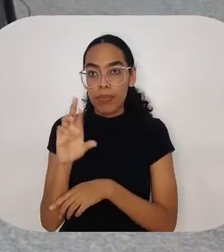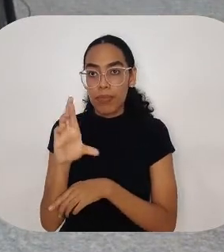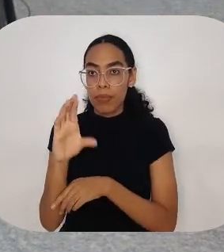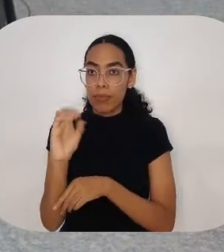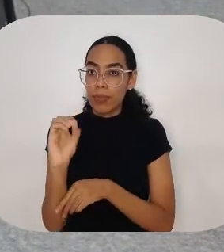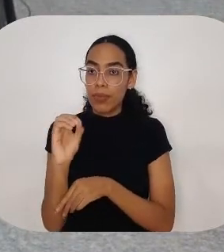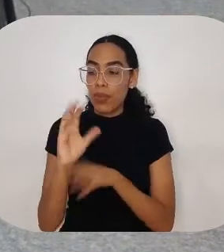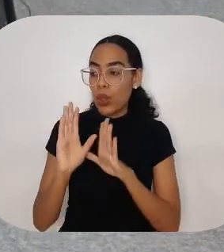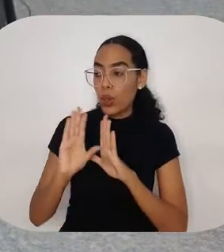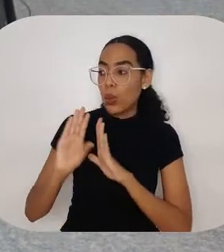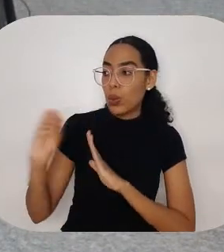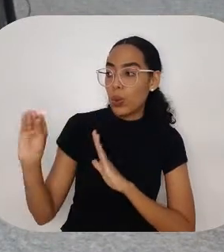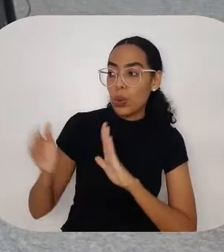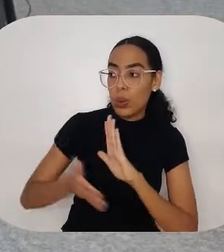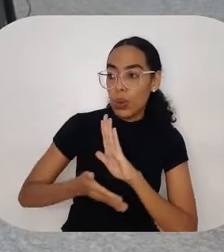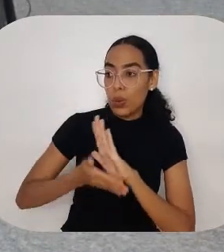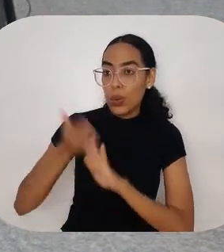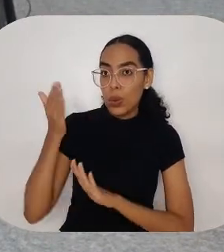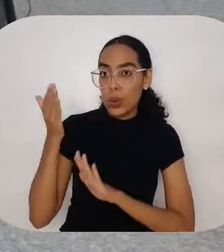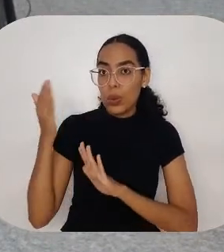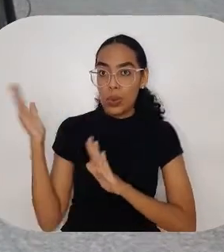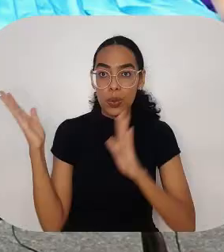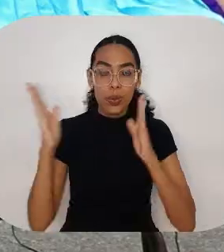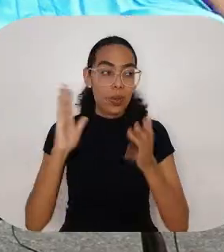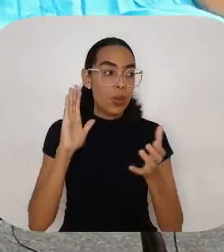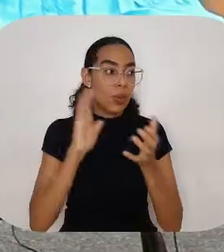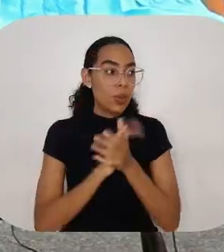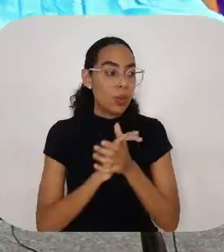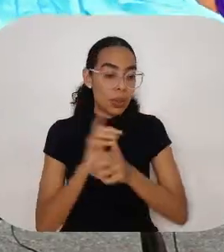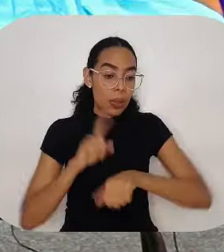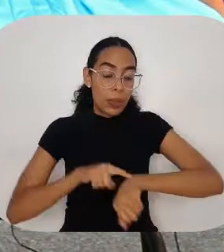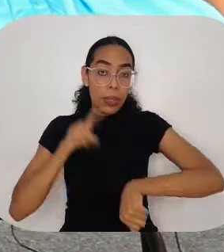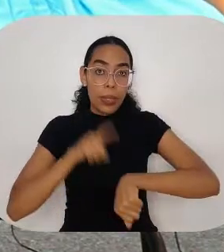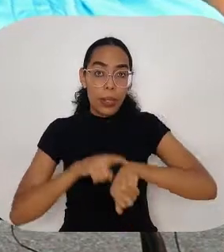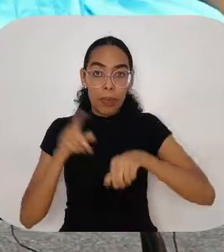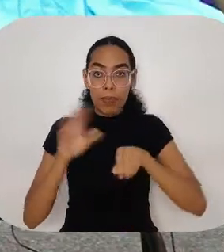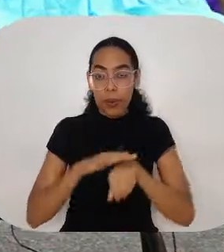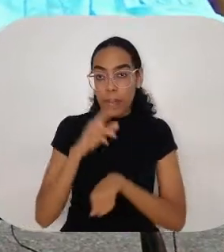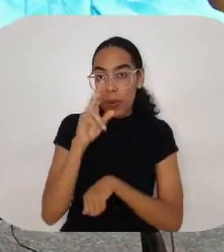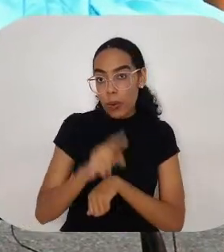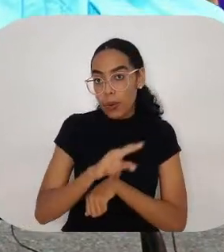com a noiva na hora de ir pro altar.